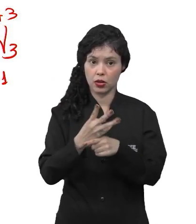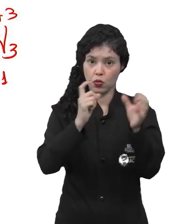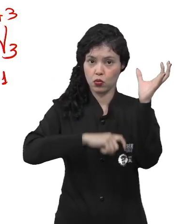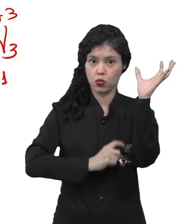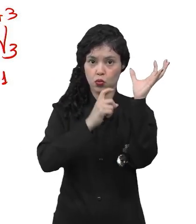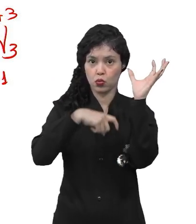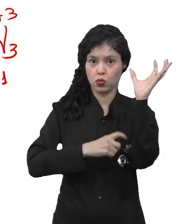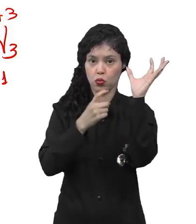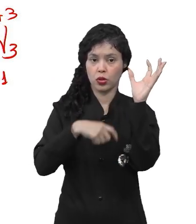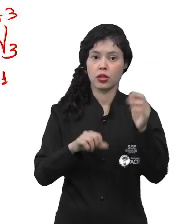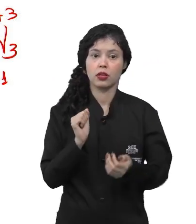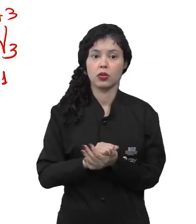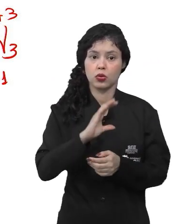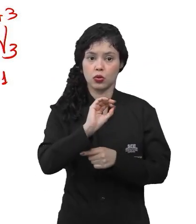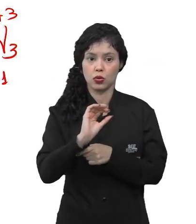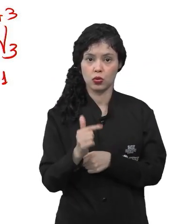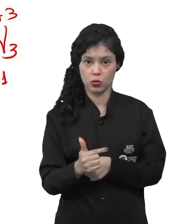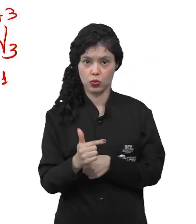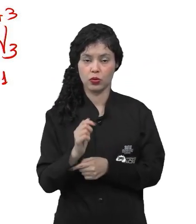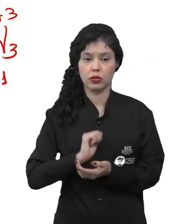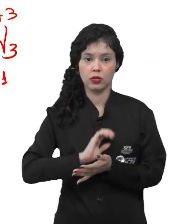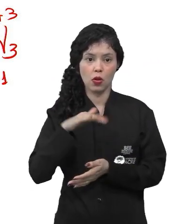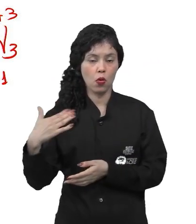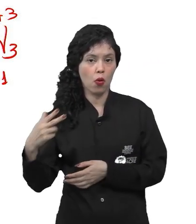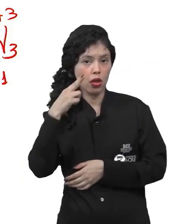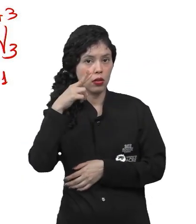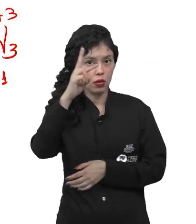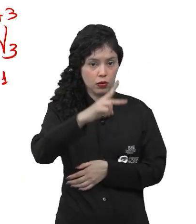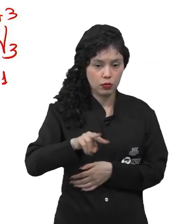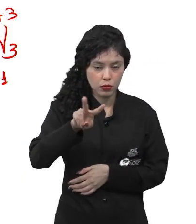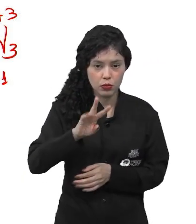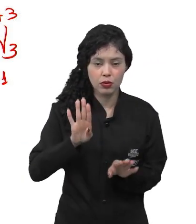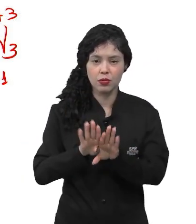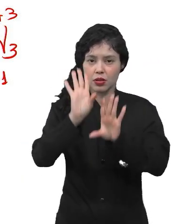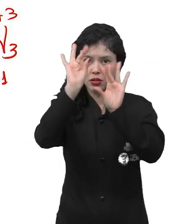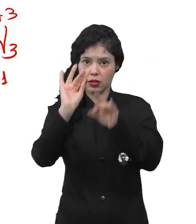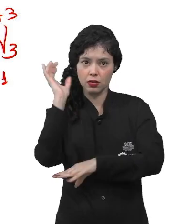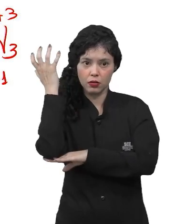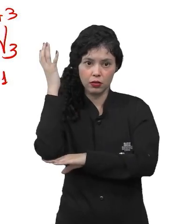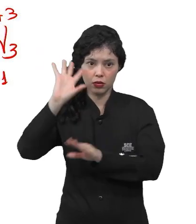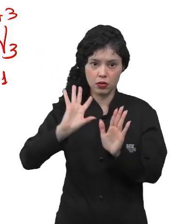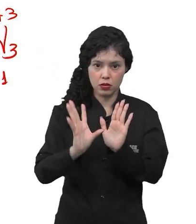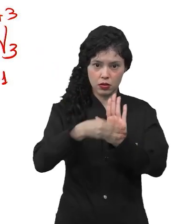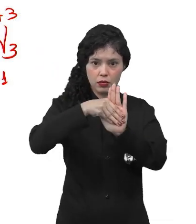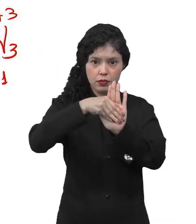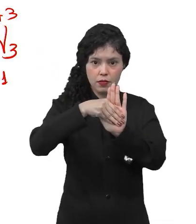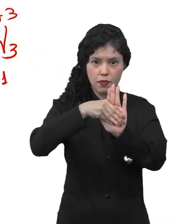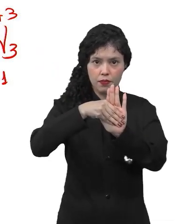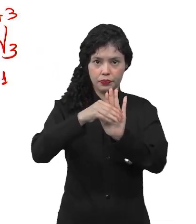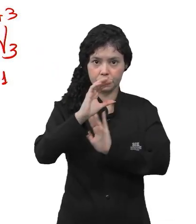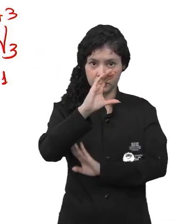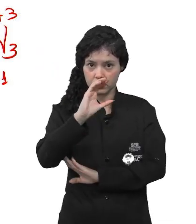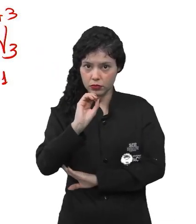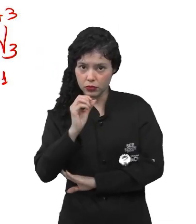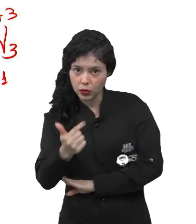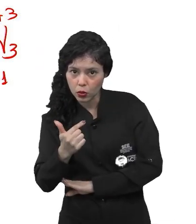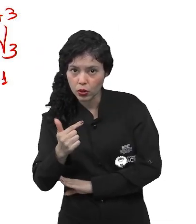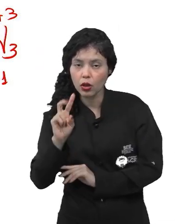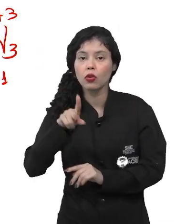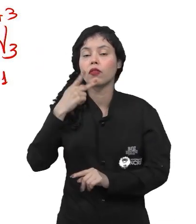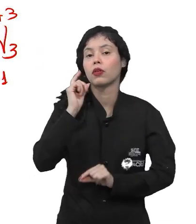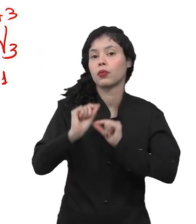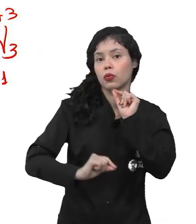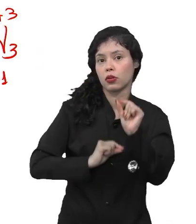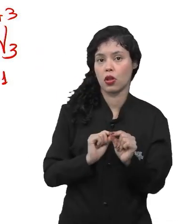fotossintetizantes fixam CO2. Quando eu analiso esse termo, as plantas, elas fixam o CO2, eu estou